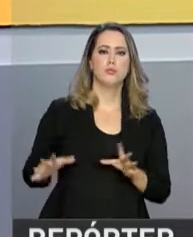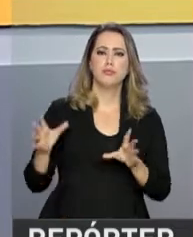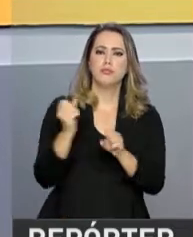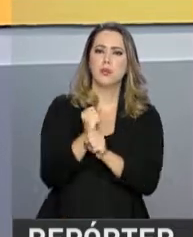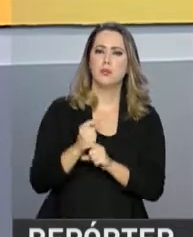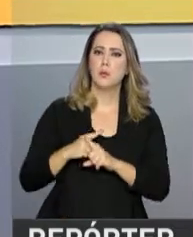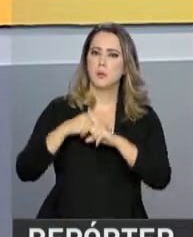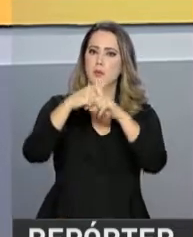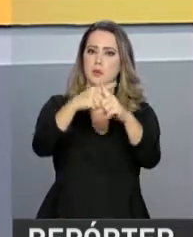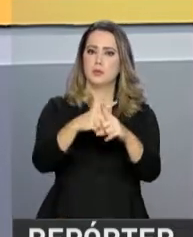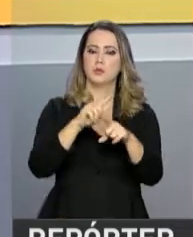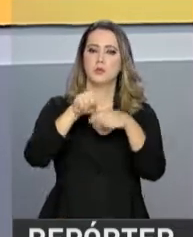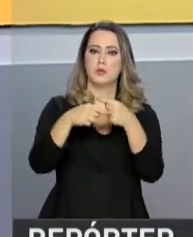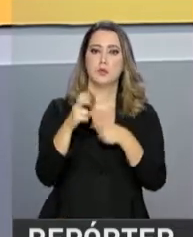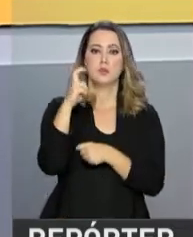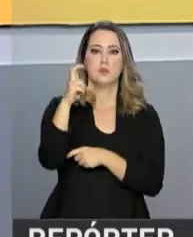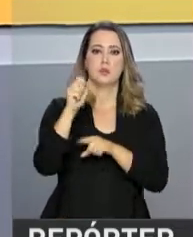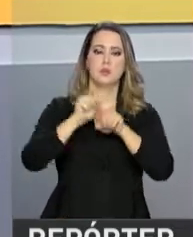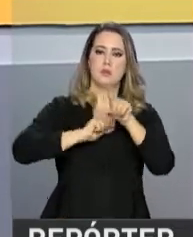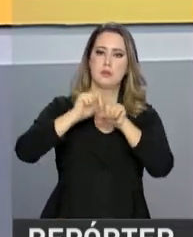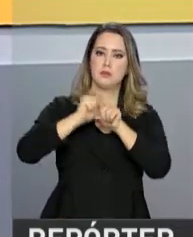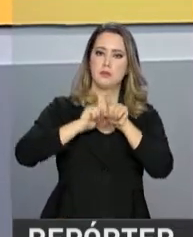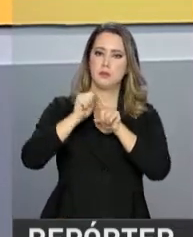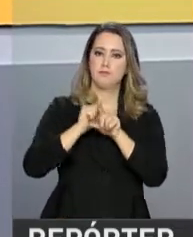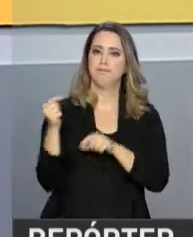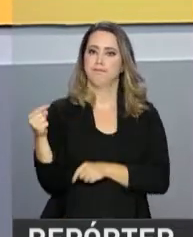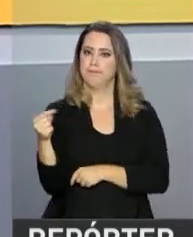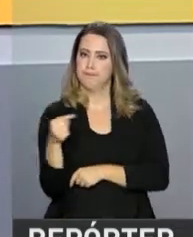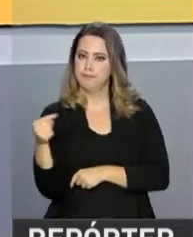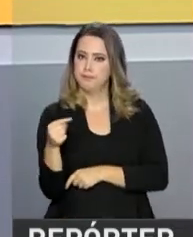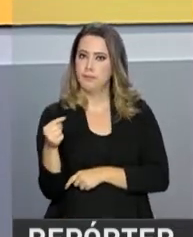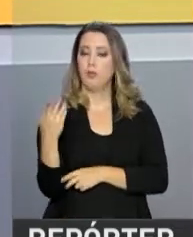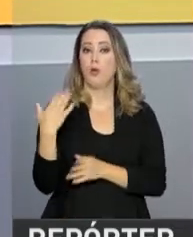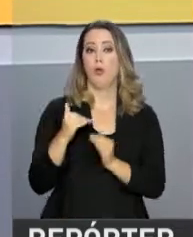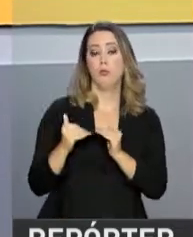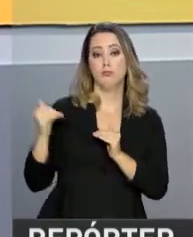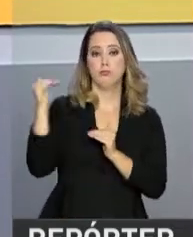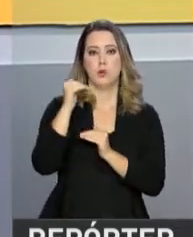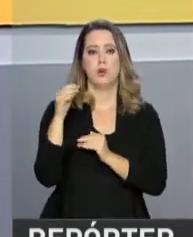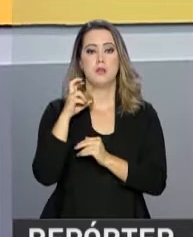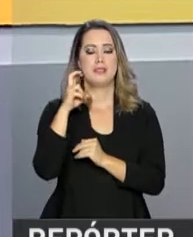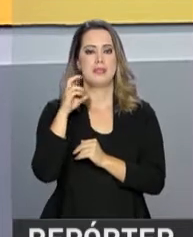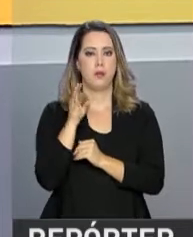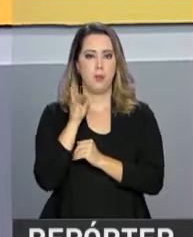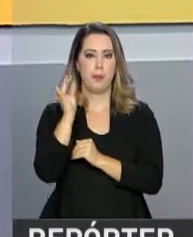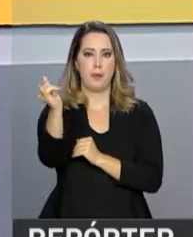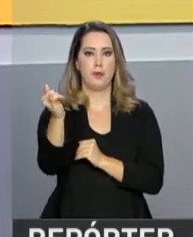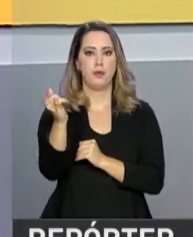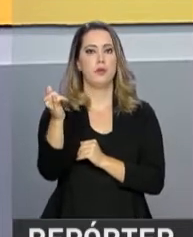saldo positivo depois de 5 meses no vermelho. O superávit do mês ficou em